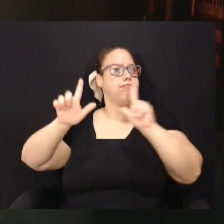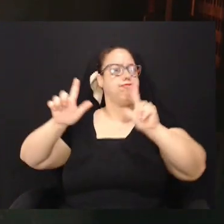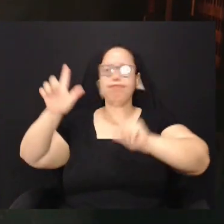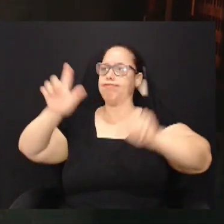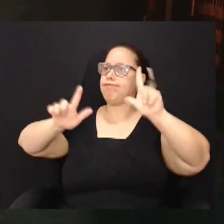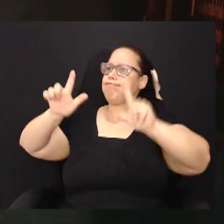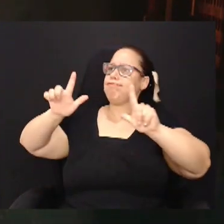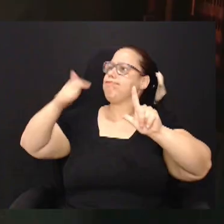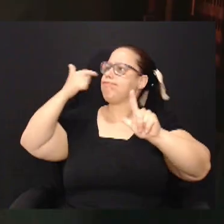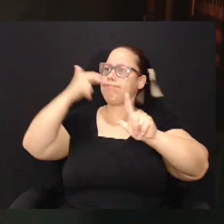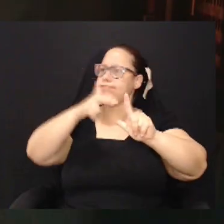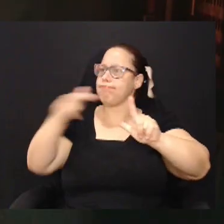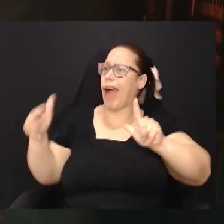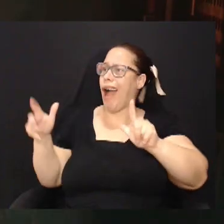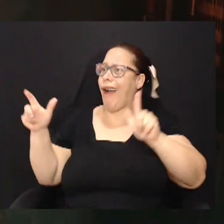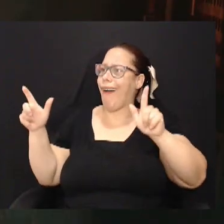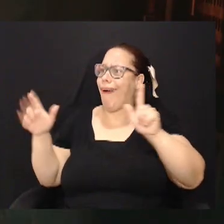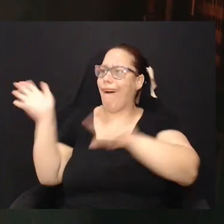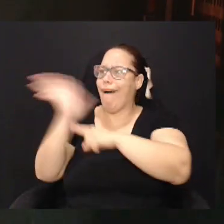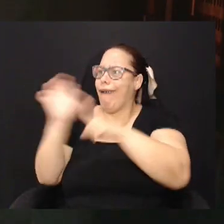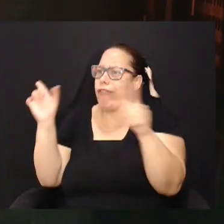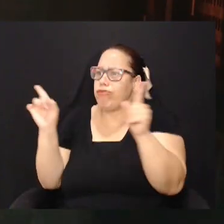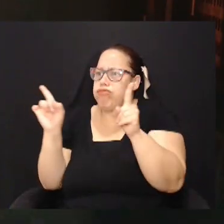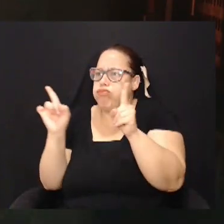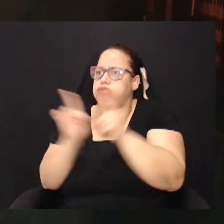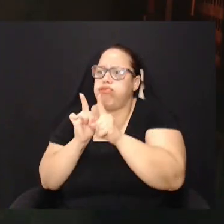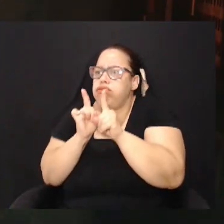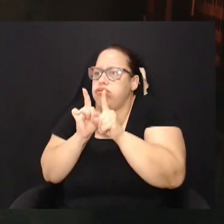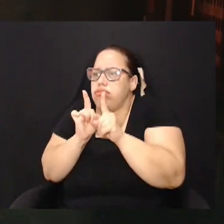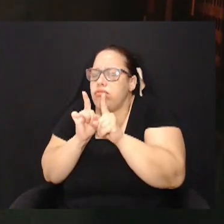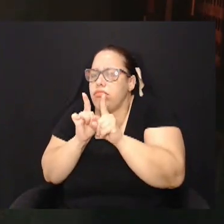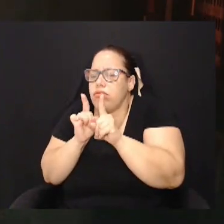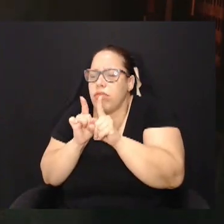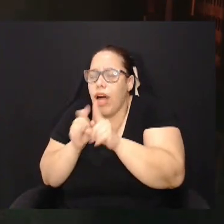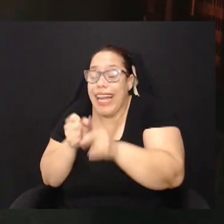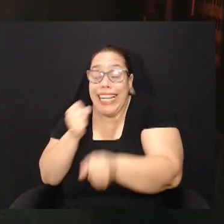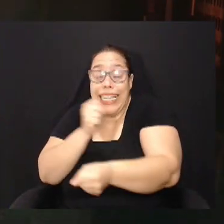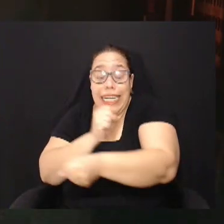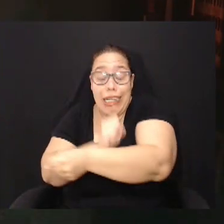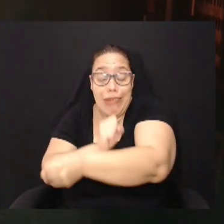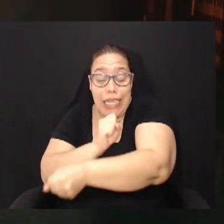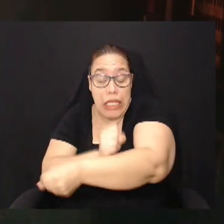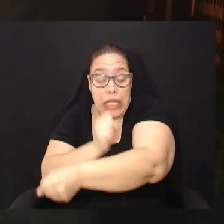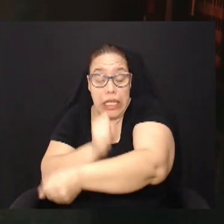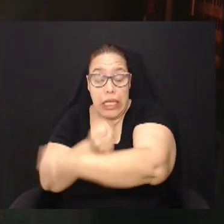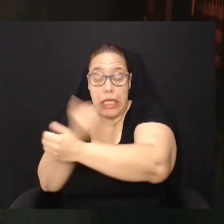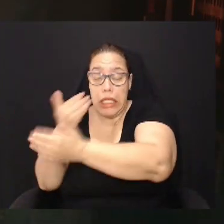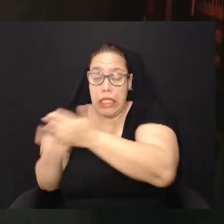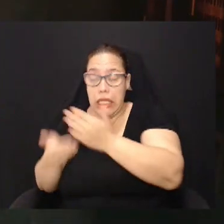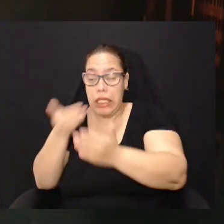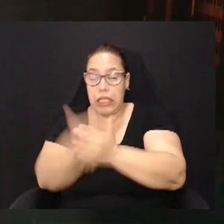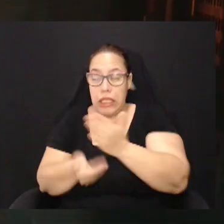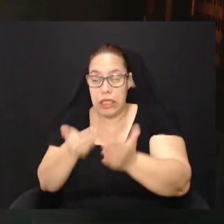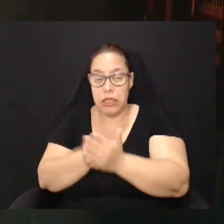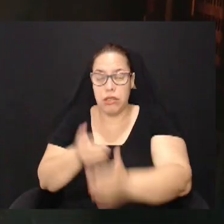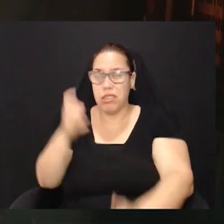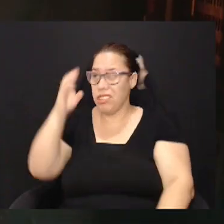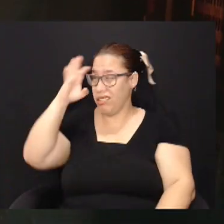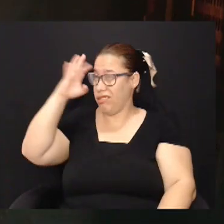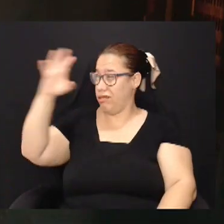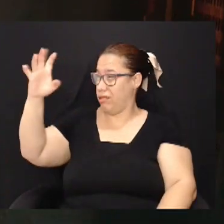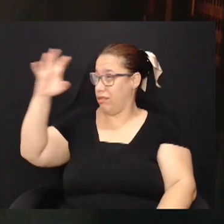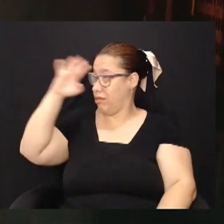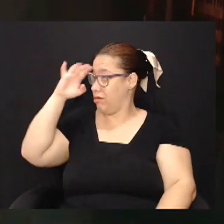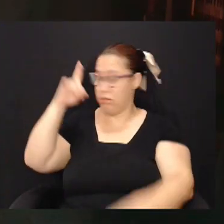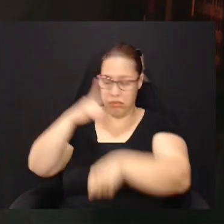filmes curtinhos vêm de uma forma que acaba viciando e a gente vai perdendo um pouco a noção do tempo. O que acontece